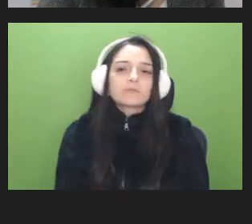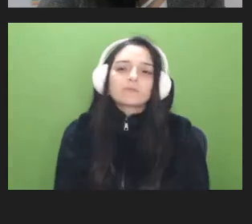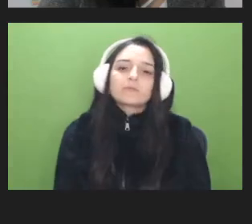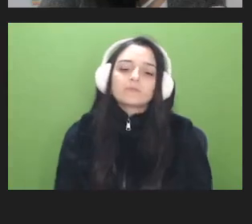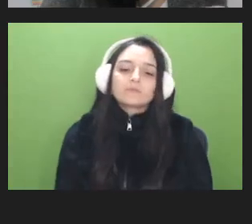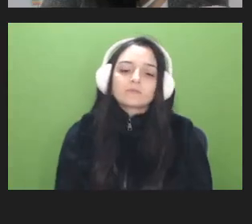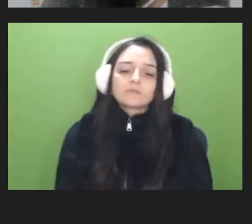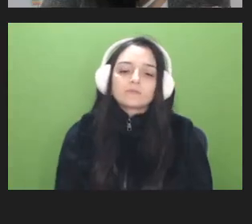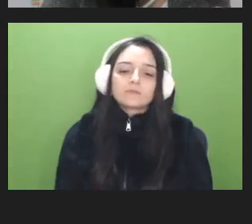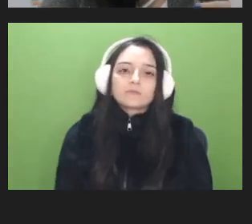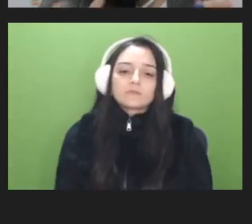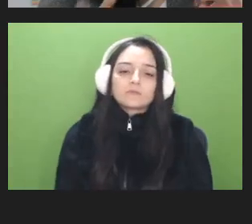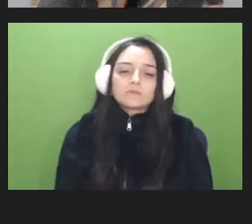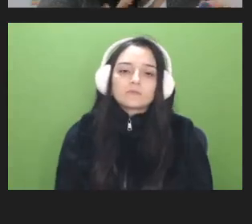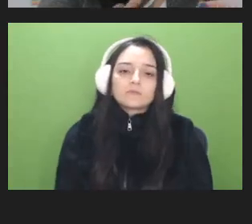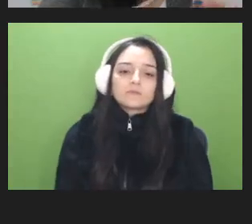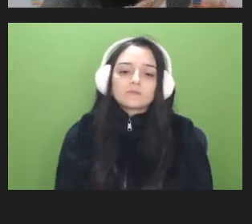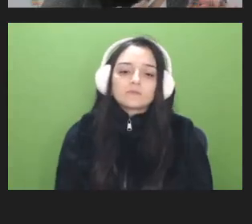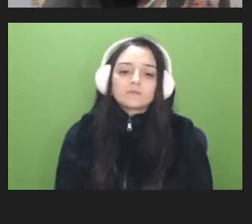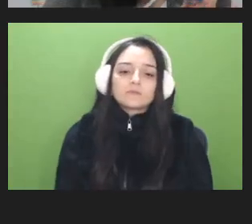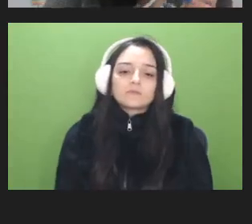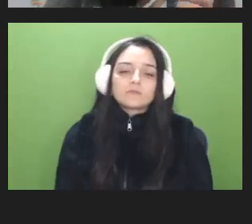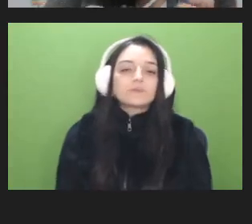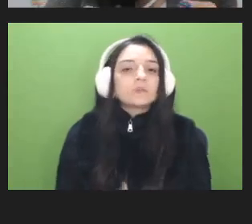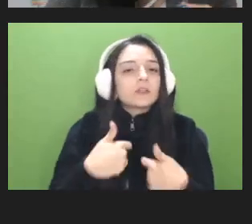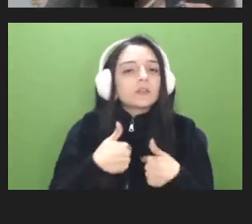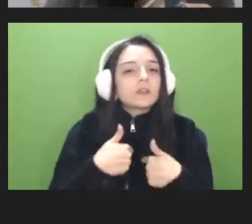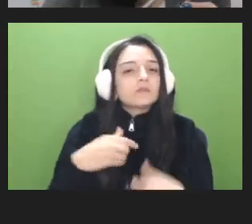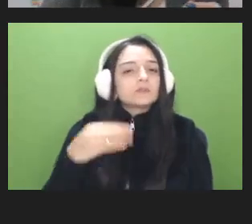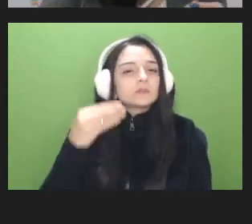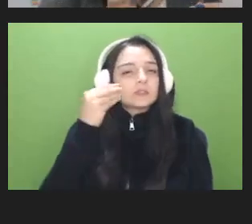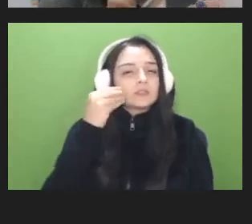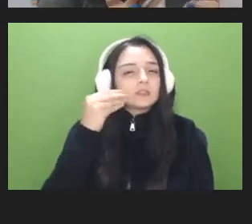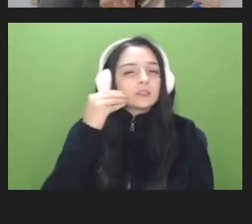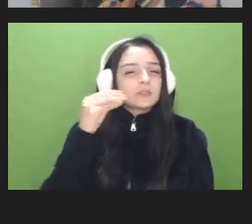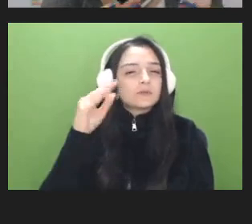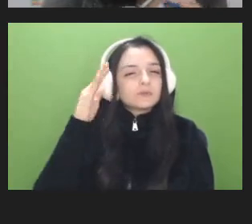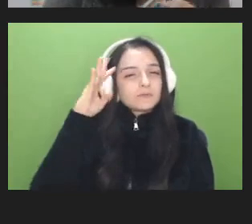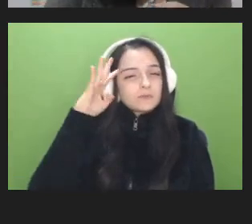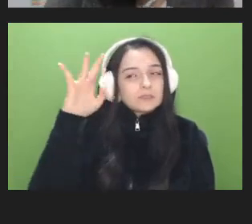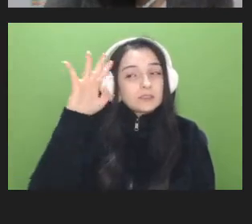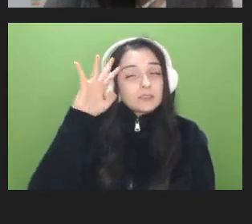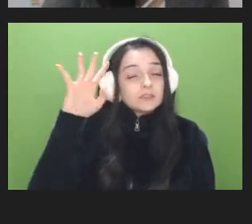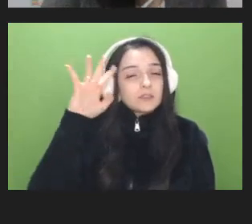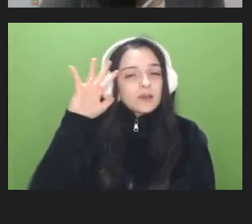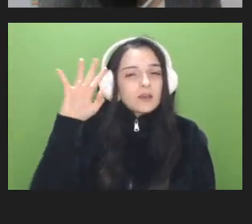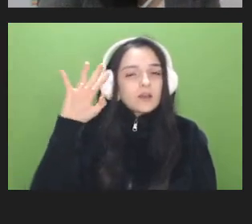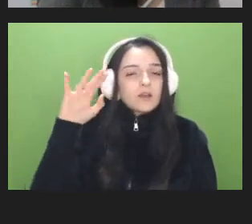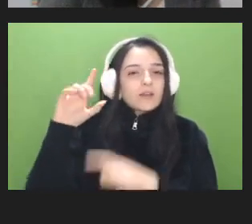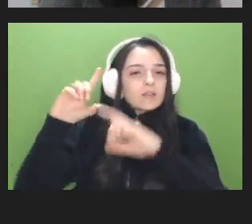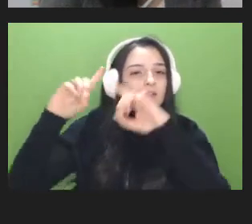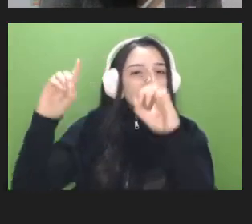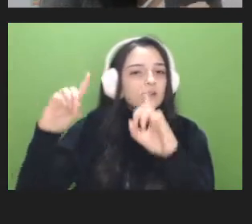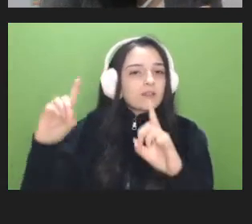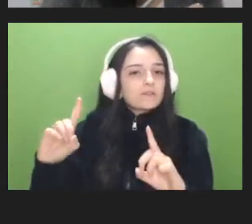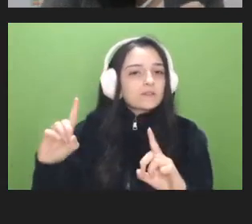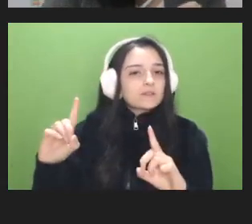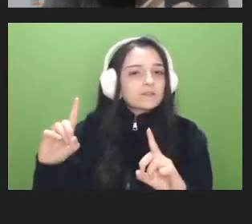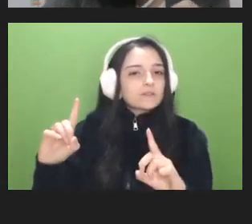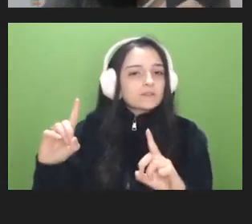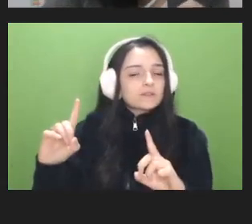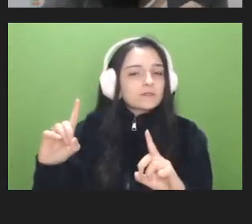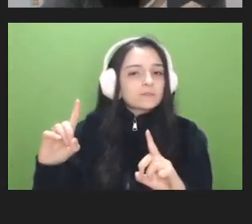Eu procuro pensar a deficiência de uma forma atrelada ao que se entende